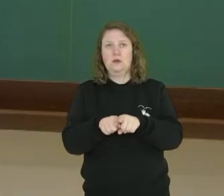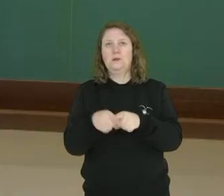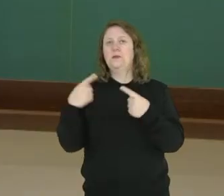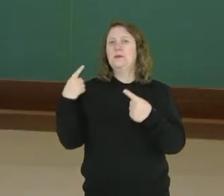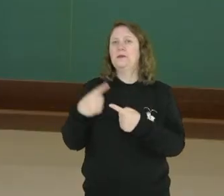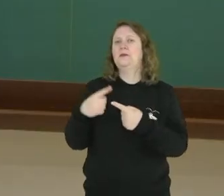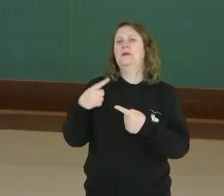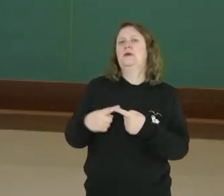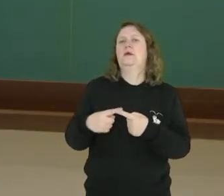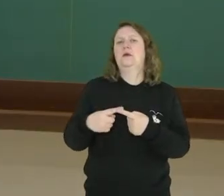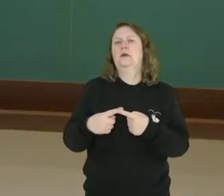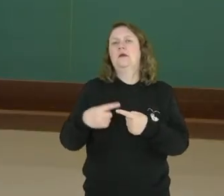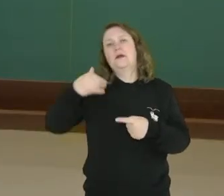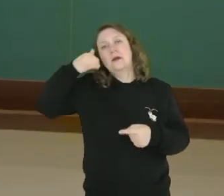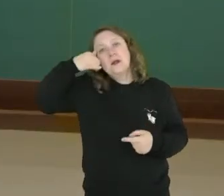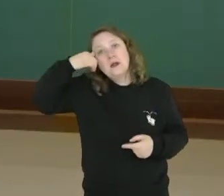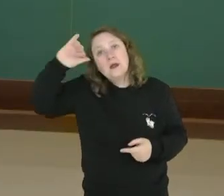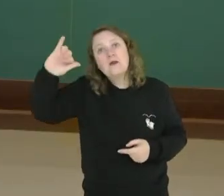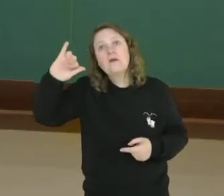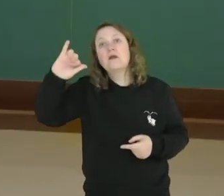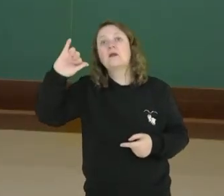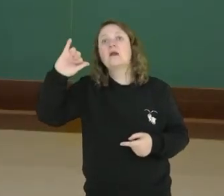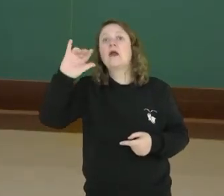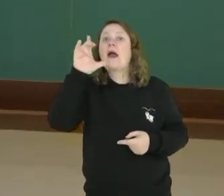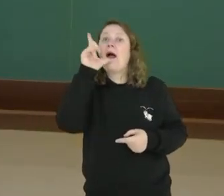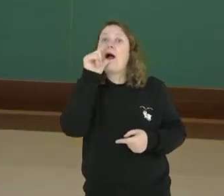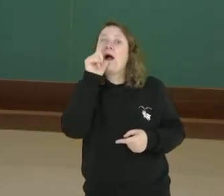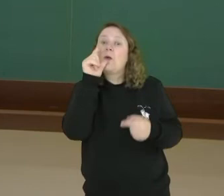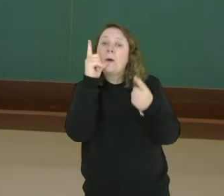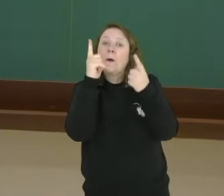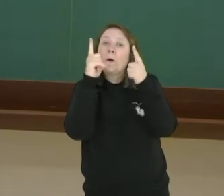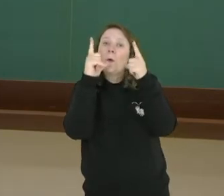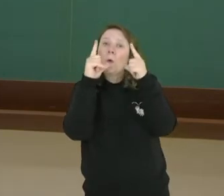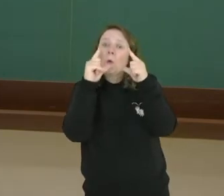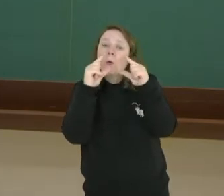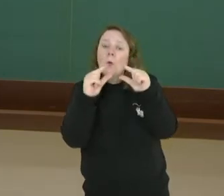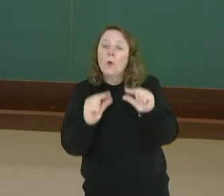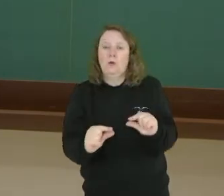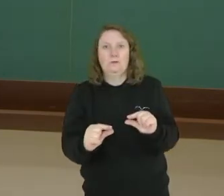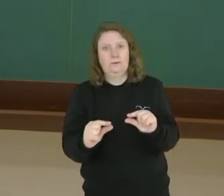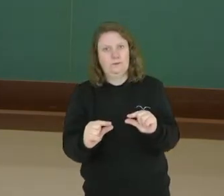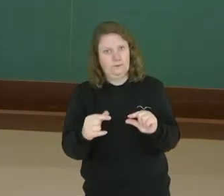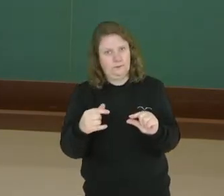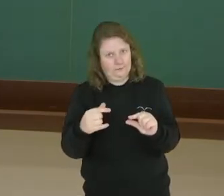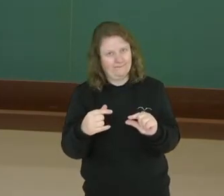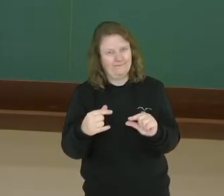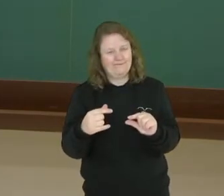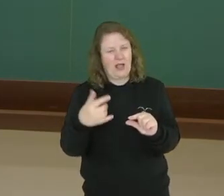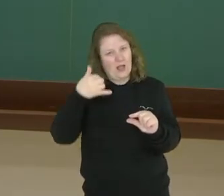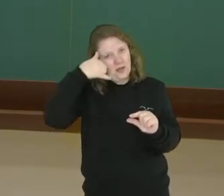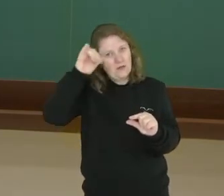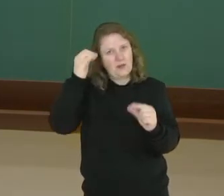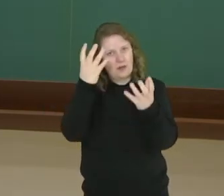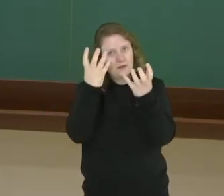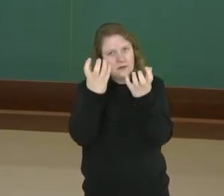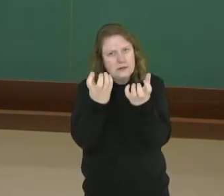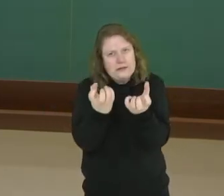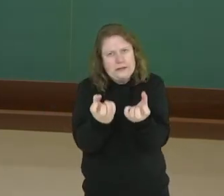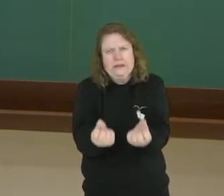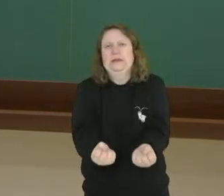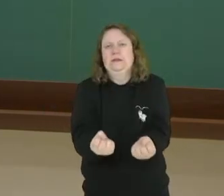mesmo? Para evitar ali a perda de água, evitando o ressecamento. Ok.